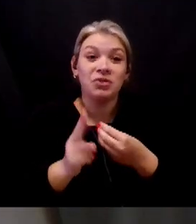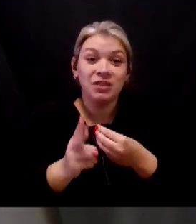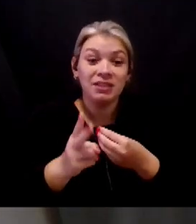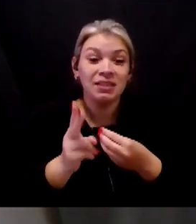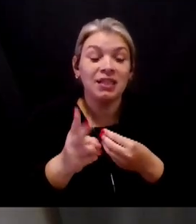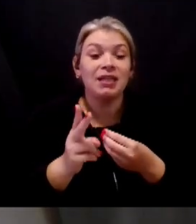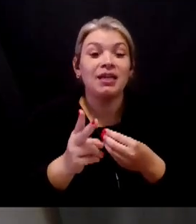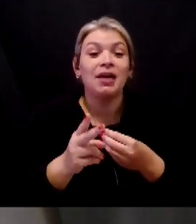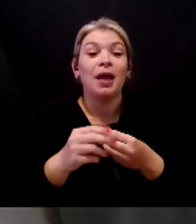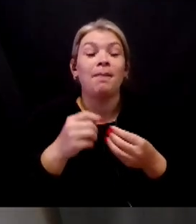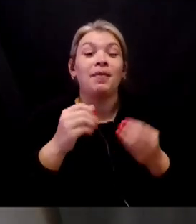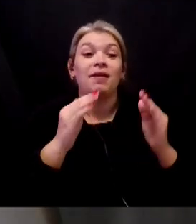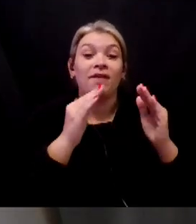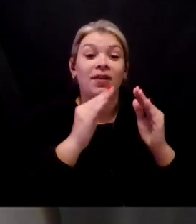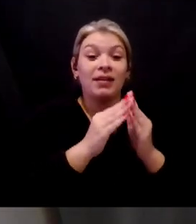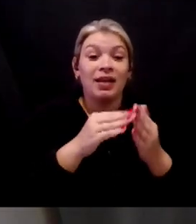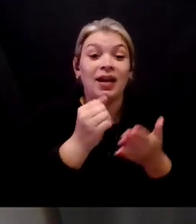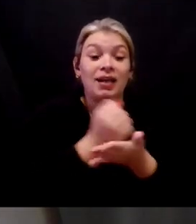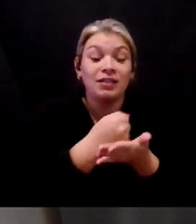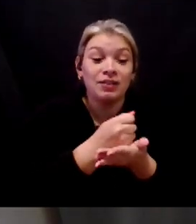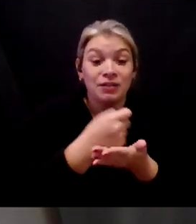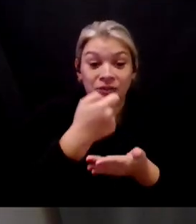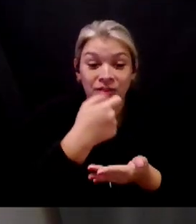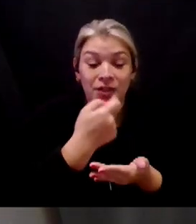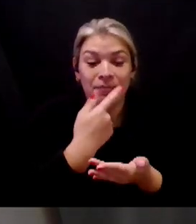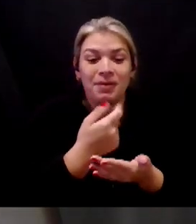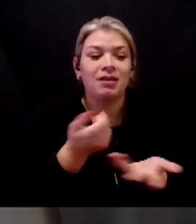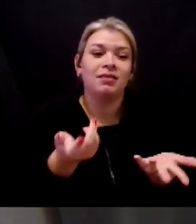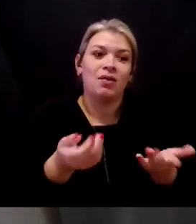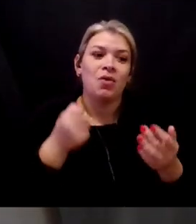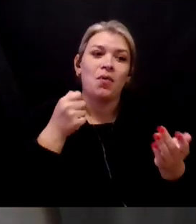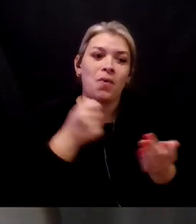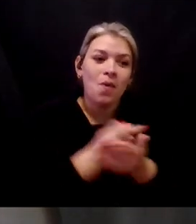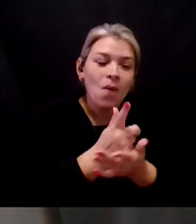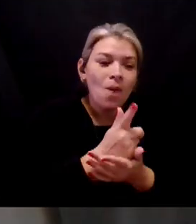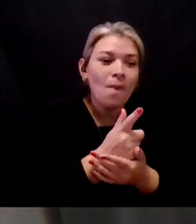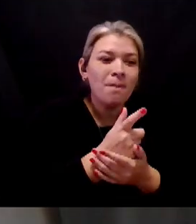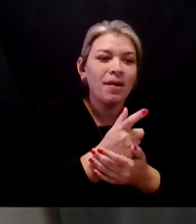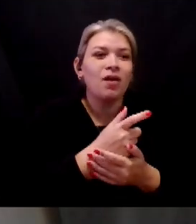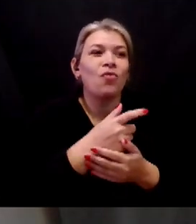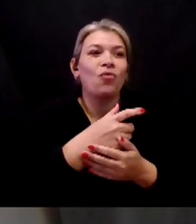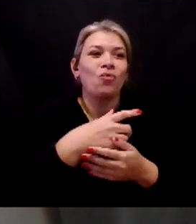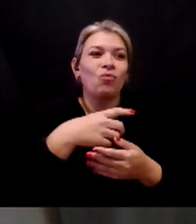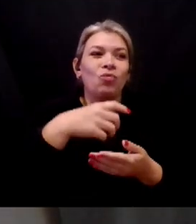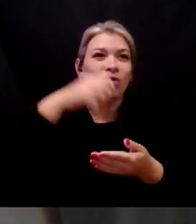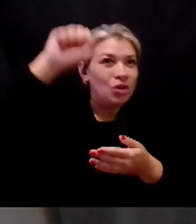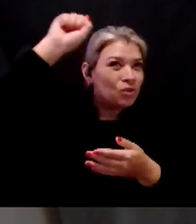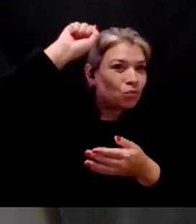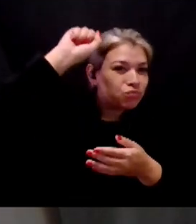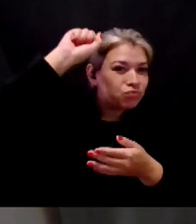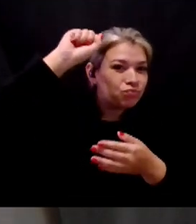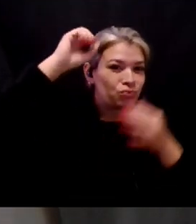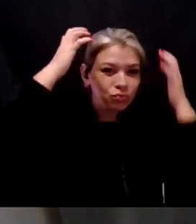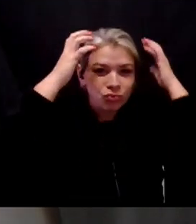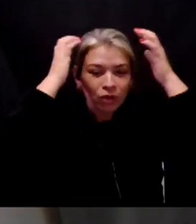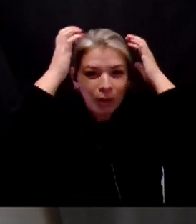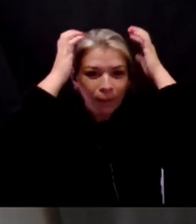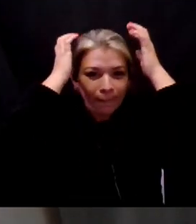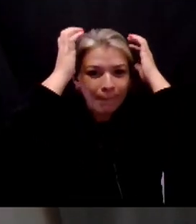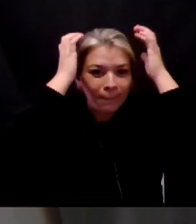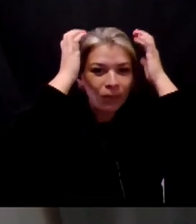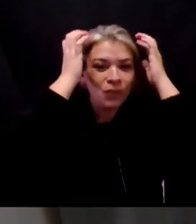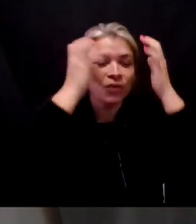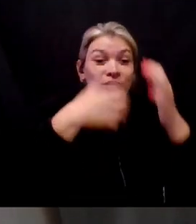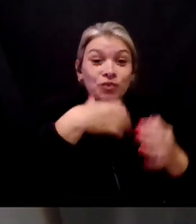farmácia, compra um shampoozinho de frutinha e de uva. Então, assim, aí lava o cabelo da